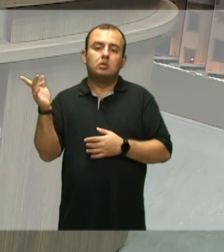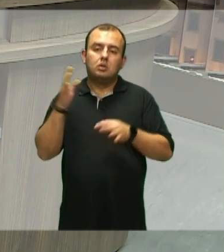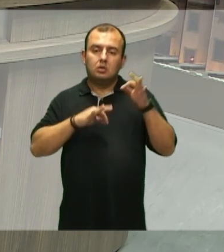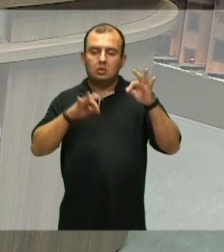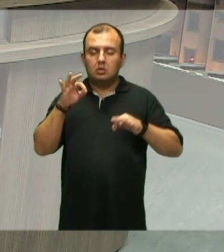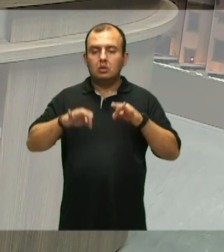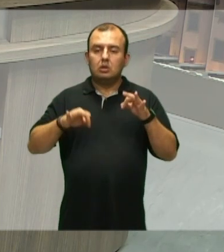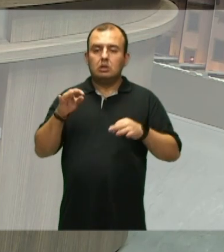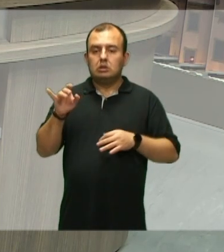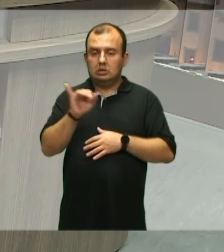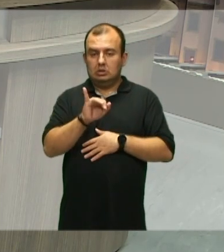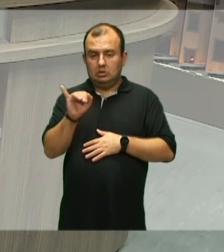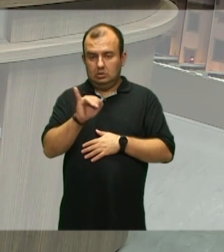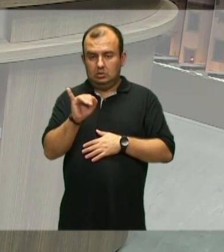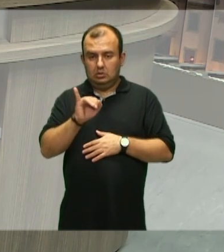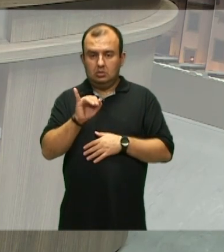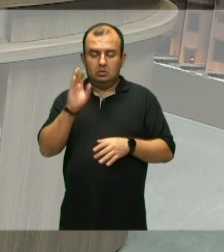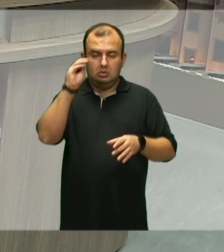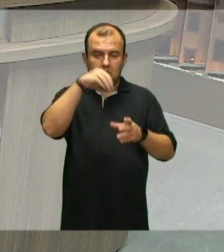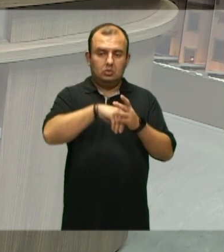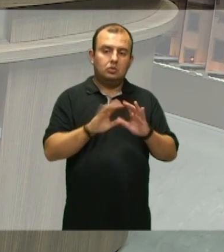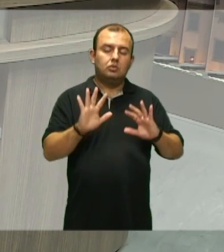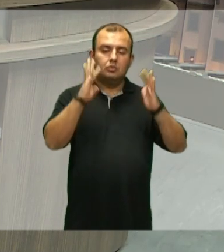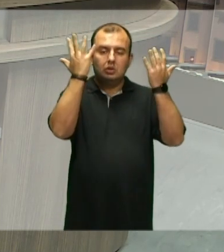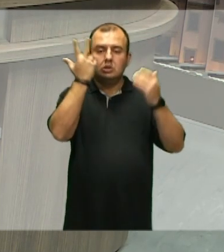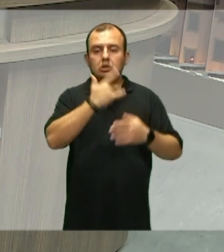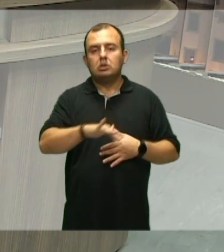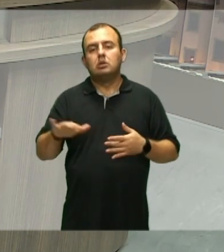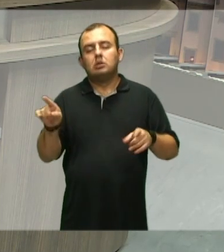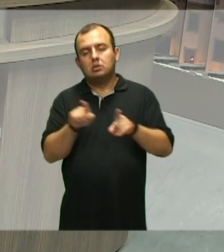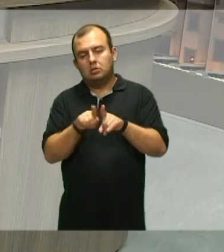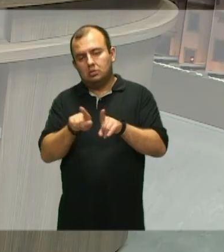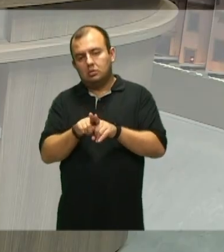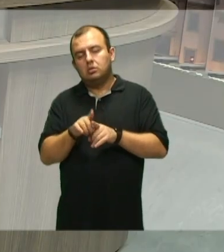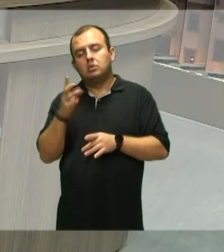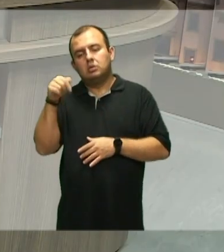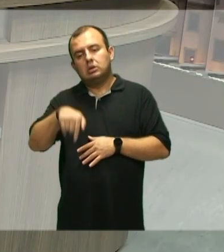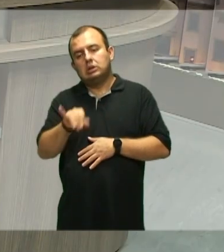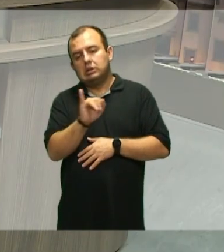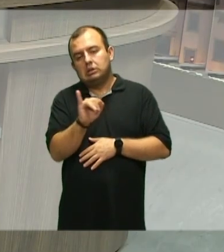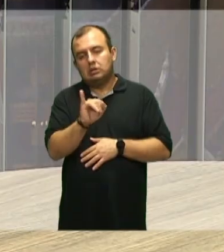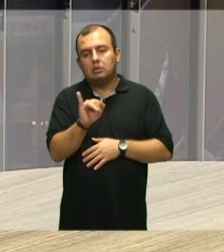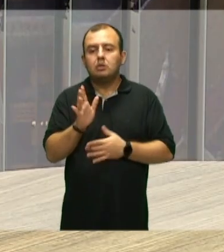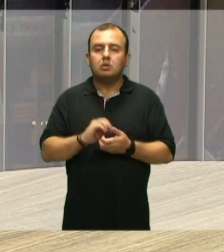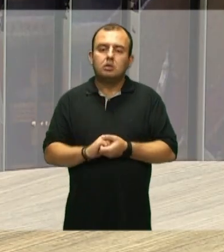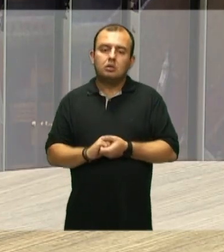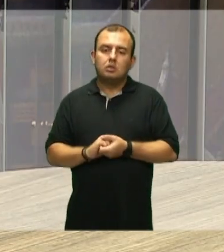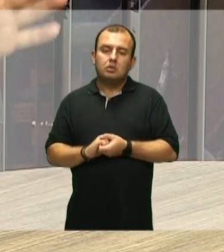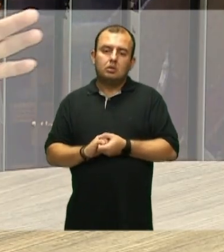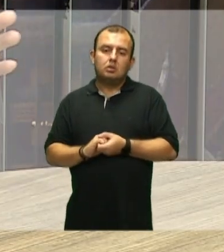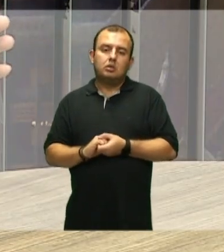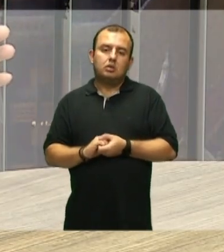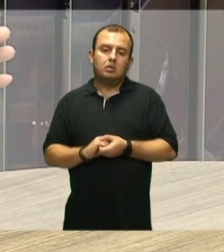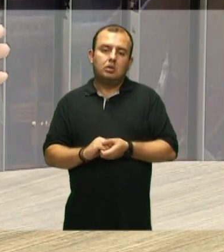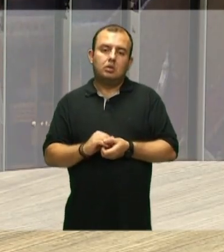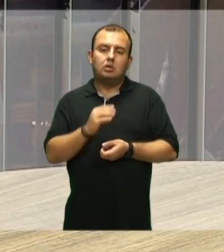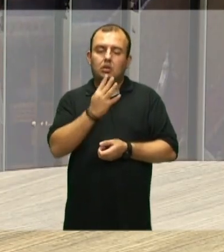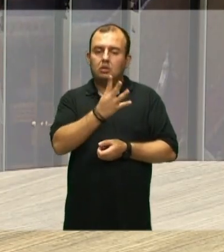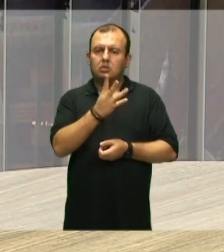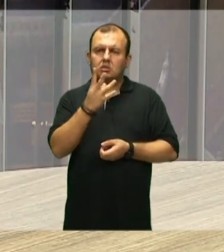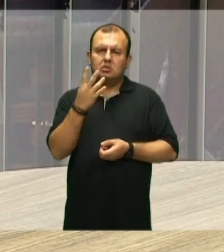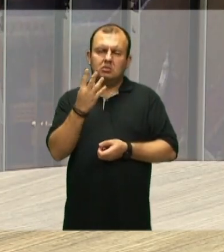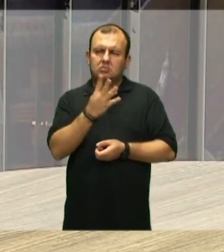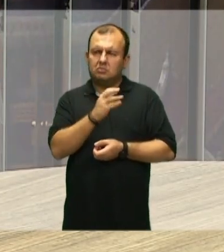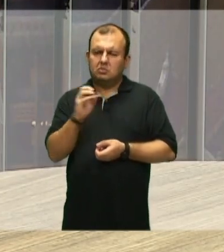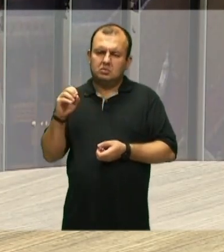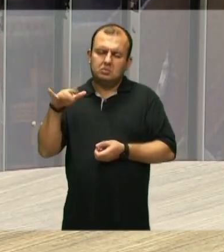Teatro Municipal, dentro do Festa Infante, né, que é um festival para infâncias que acontece aqui em Itajaí. 400 e poucas crianças,